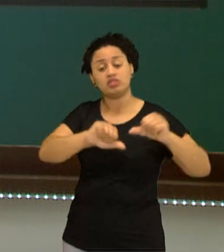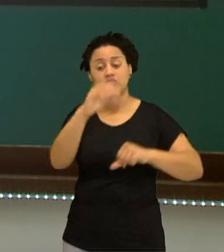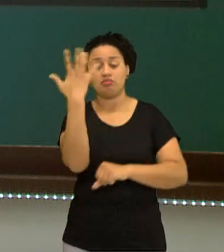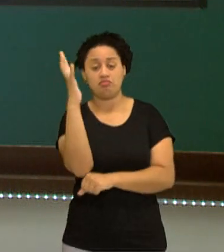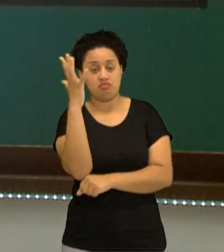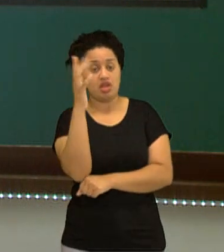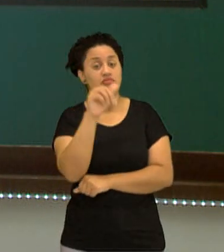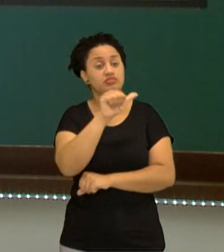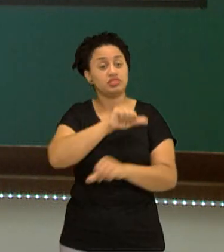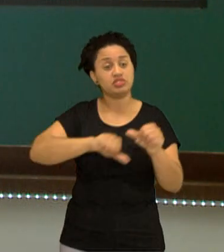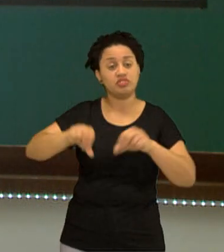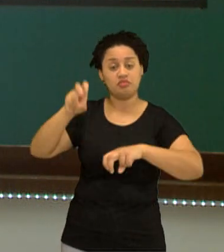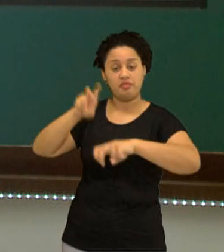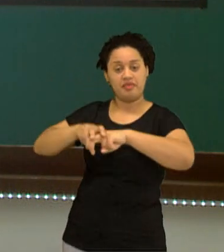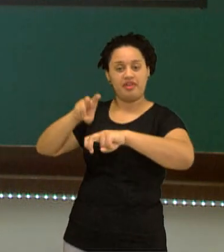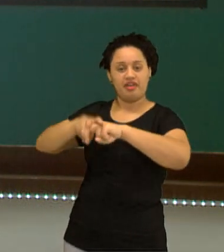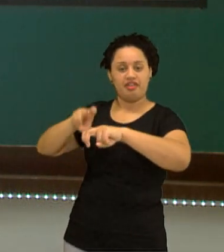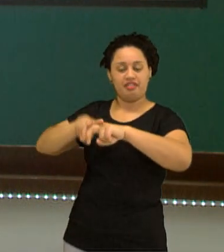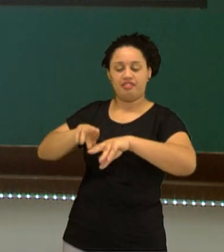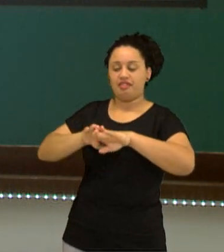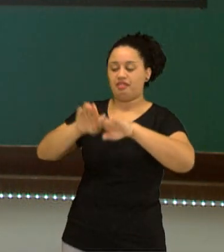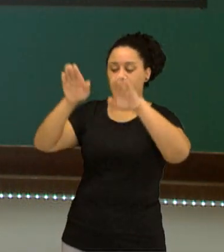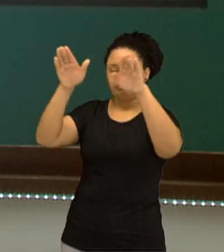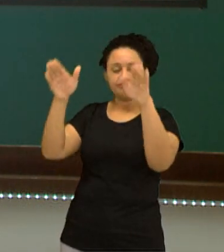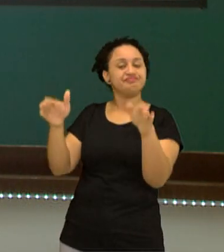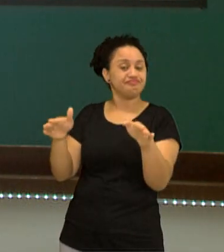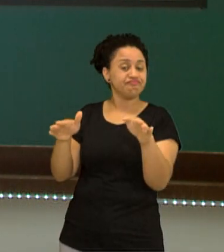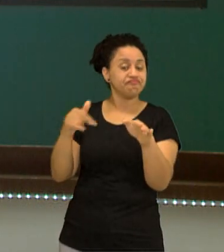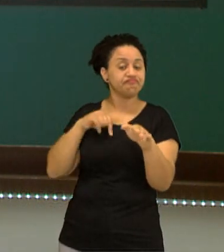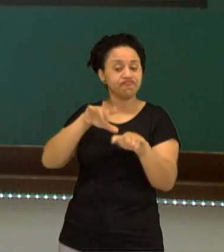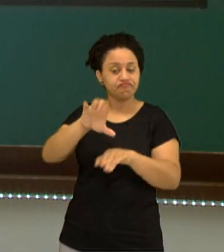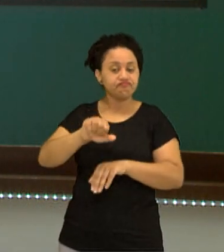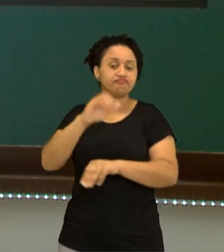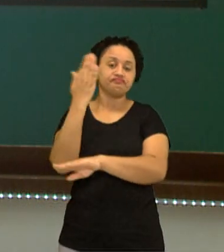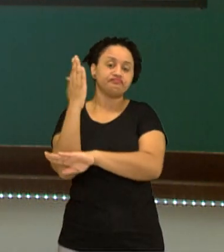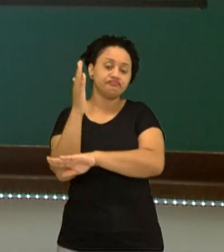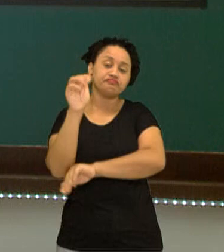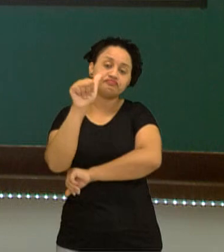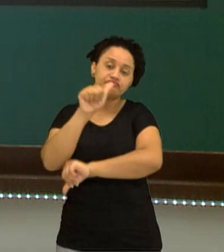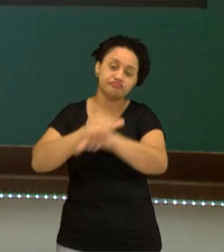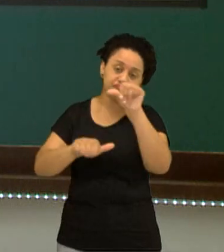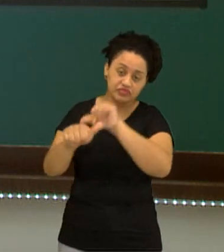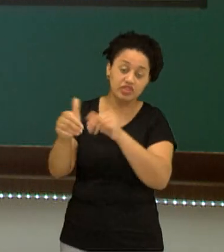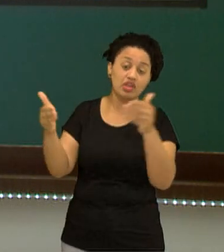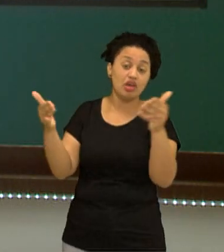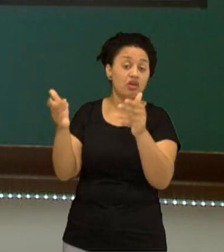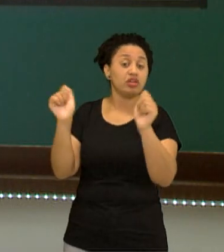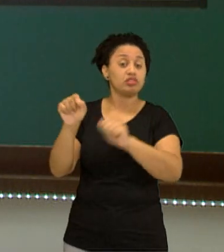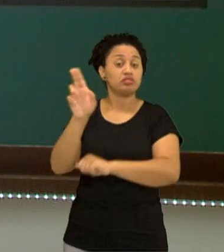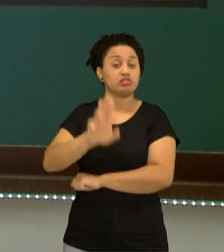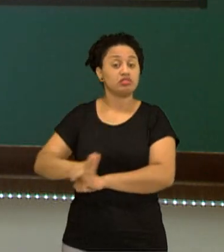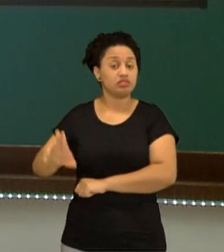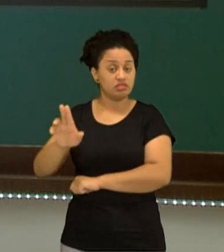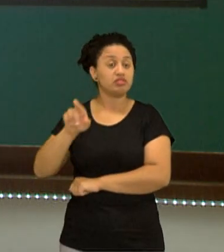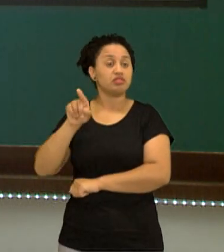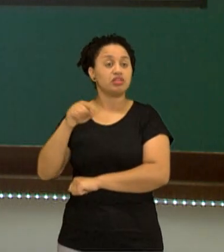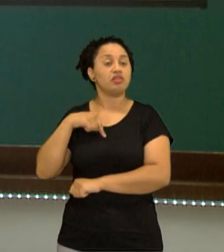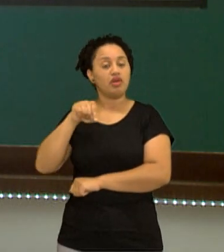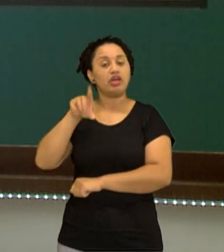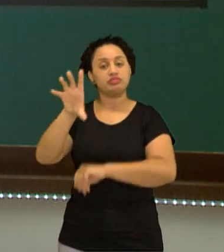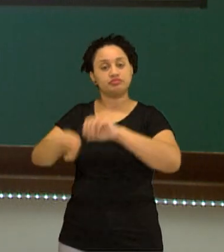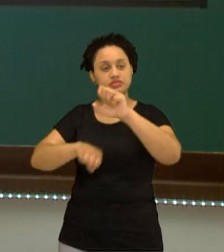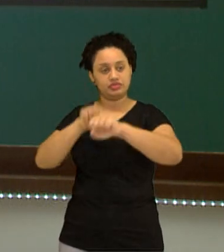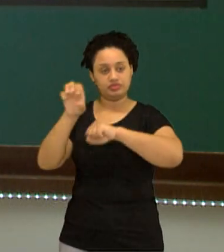numa bela cadeira com uma mesa? Eu transformei, eu dei uma utilidade. Então é